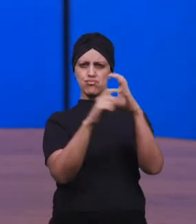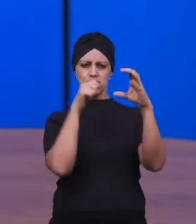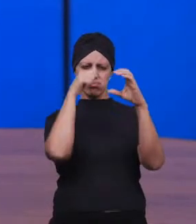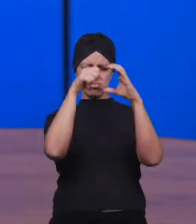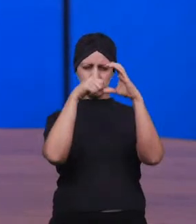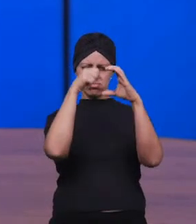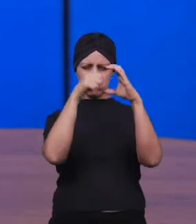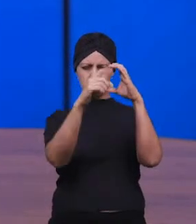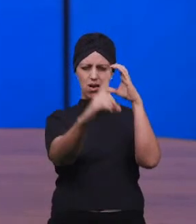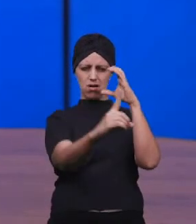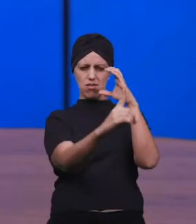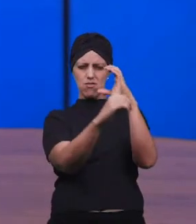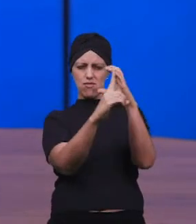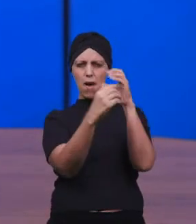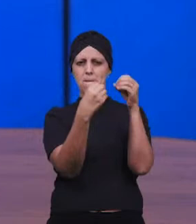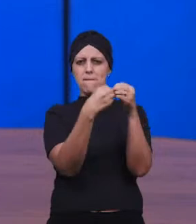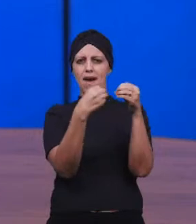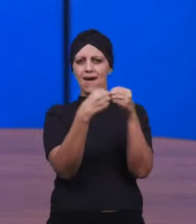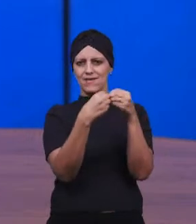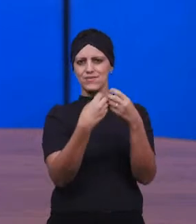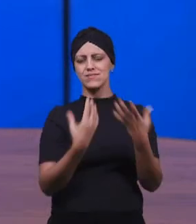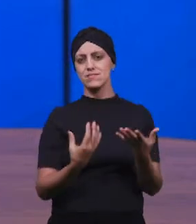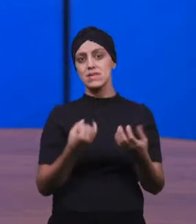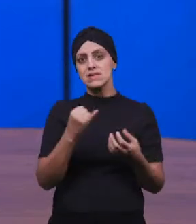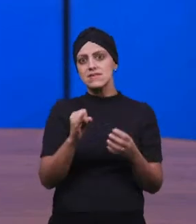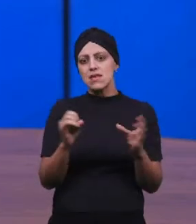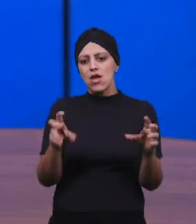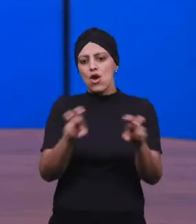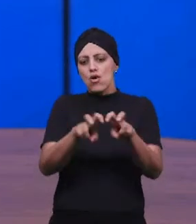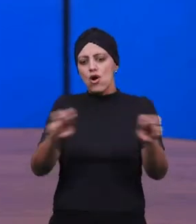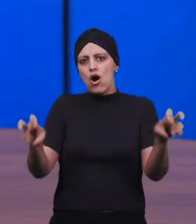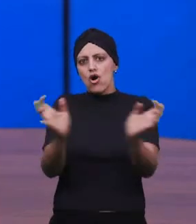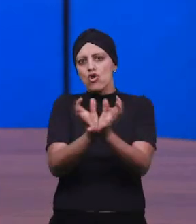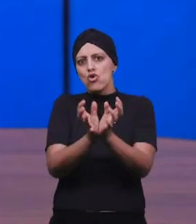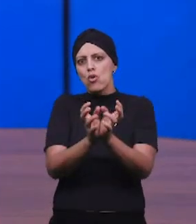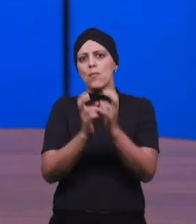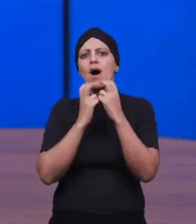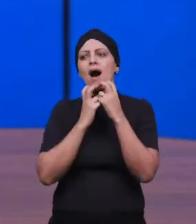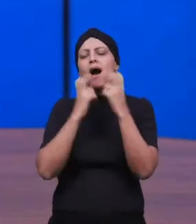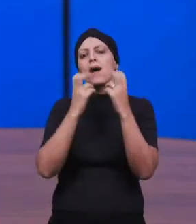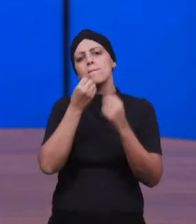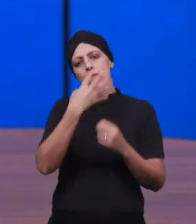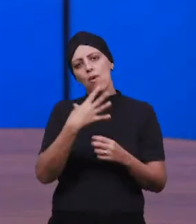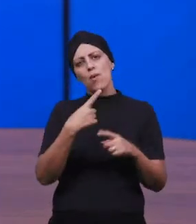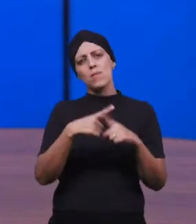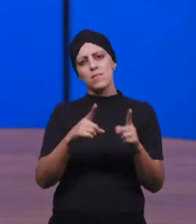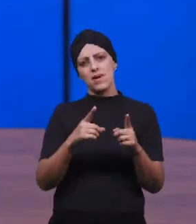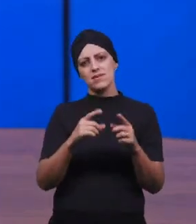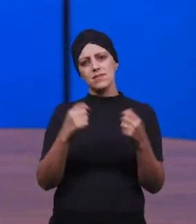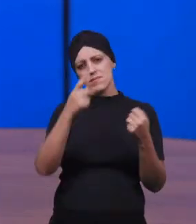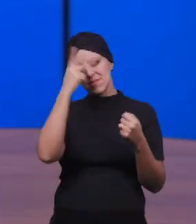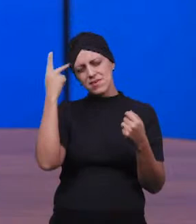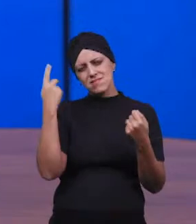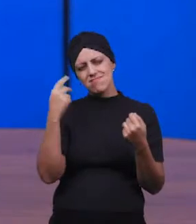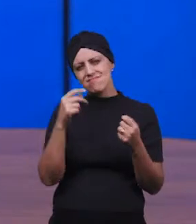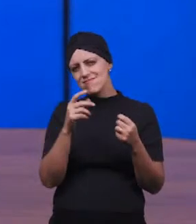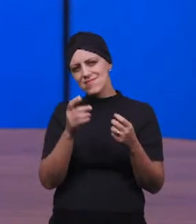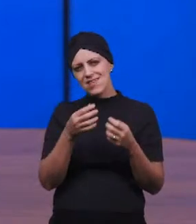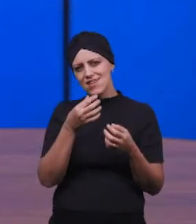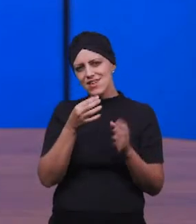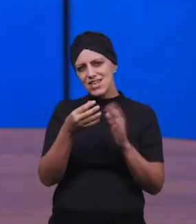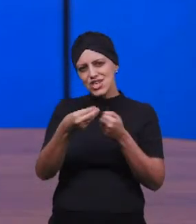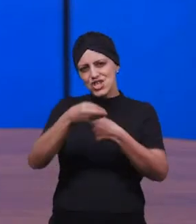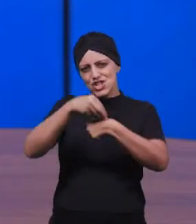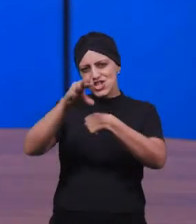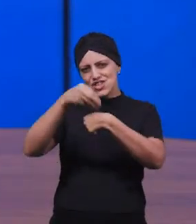mais da pessoa que vai ler o texto ou vai dar a resposta. Quando a resposta é coletiva, não tem problema. Eles falam mais alto, aí dá para escutar bem.